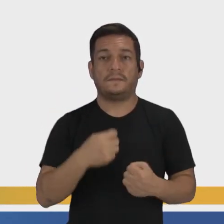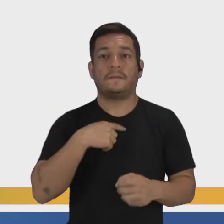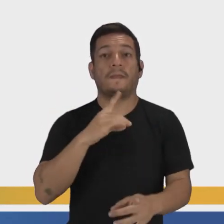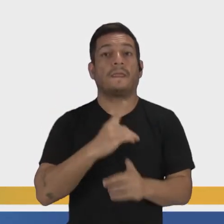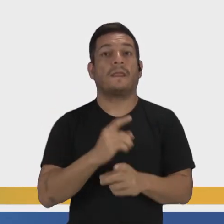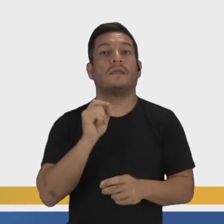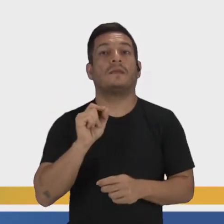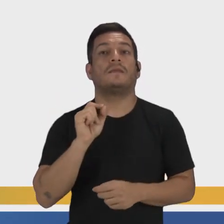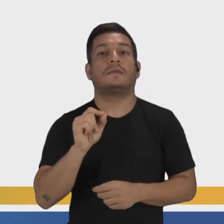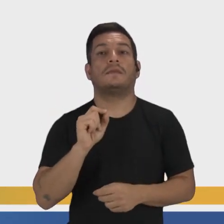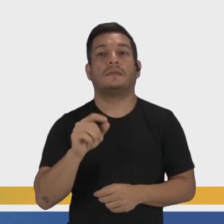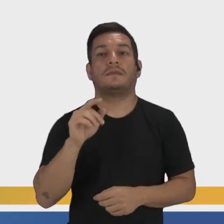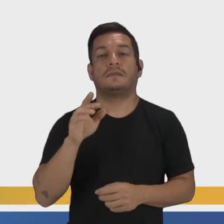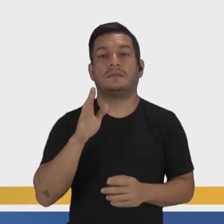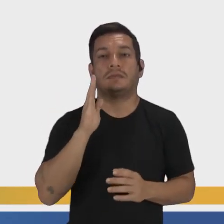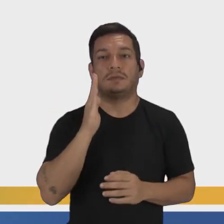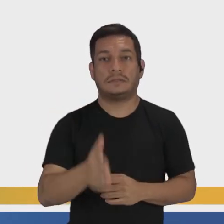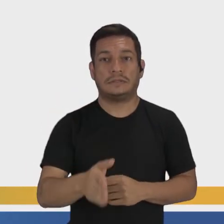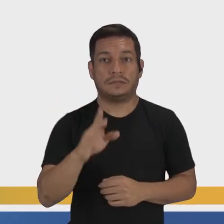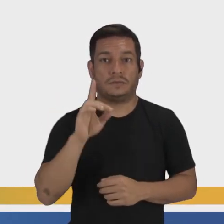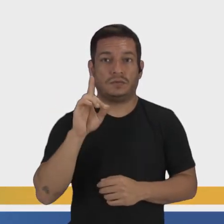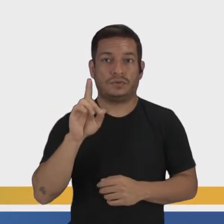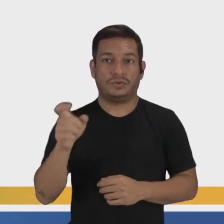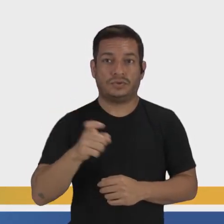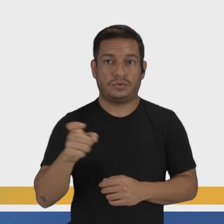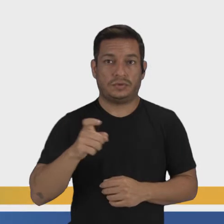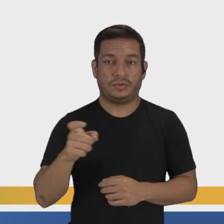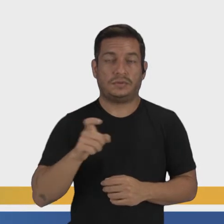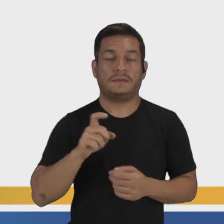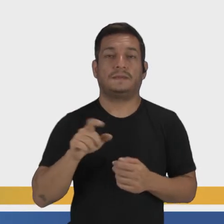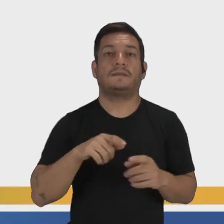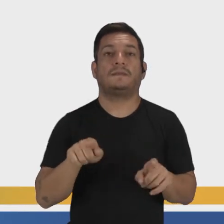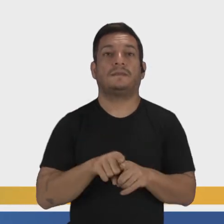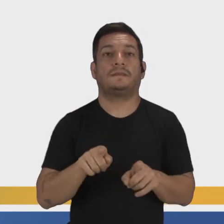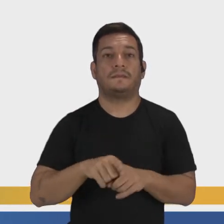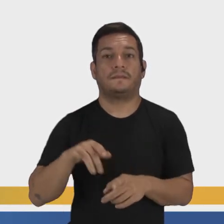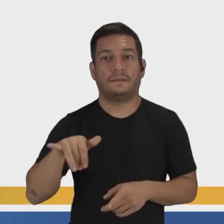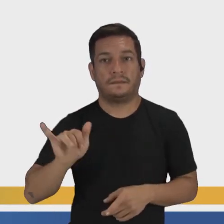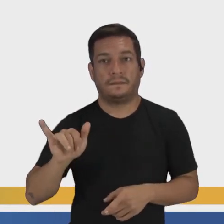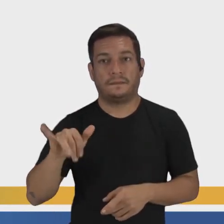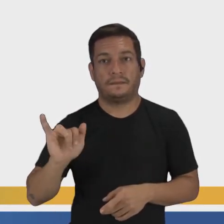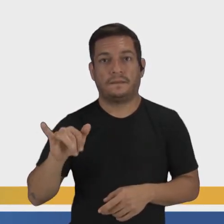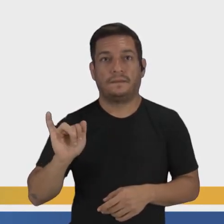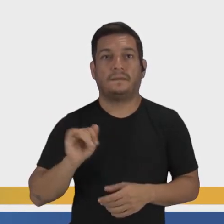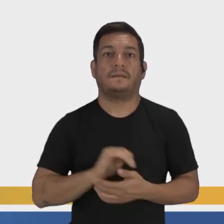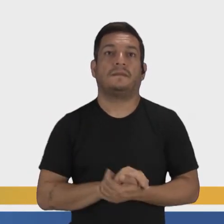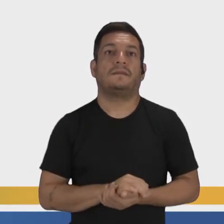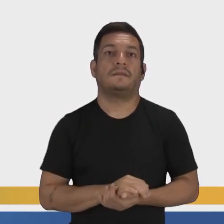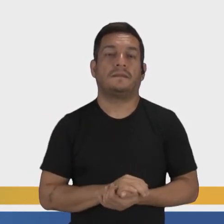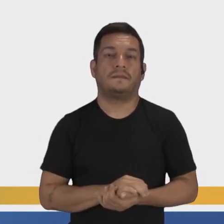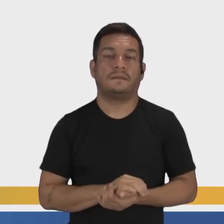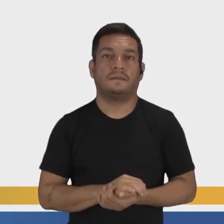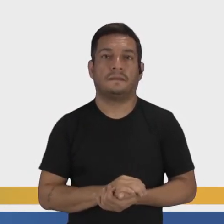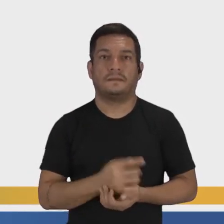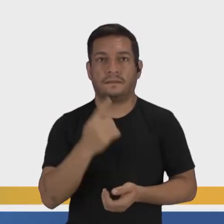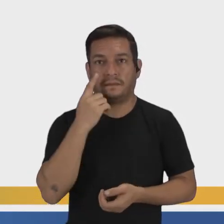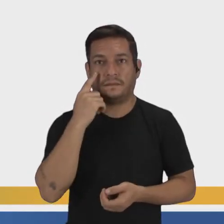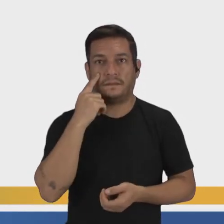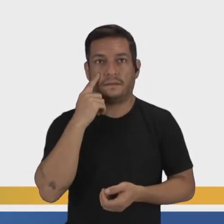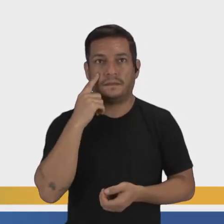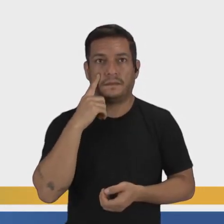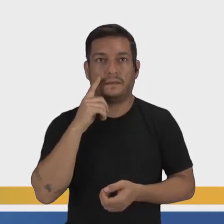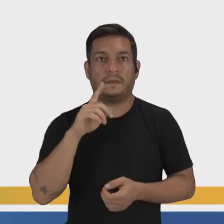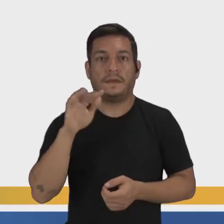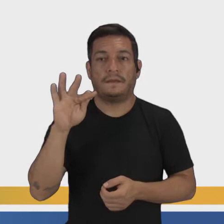suas componentes na direção x e y, tá? Da componente. Então, temos aqui a